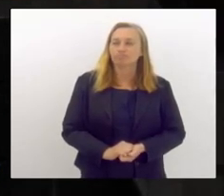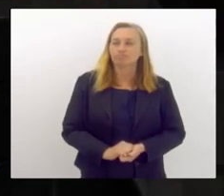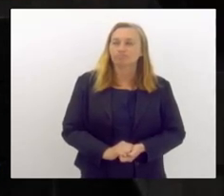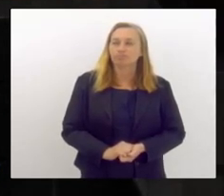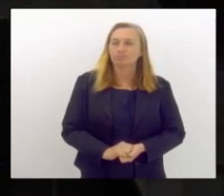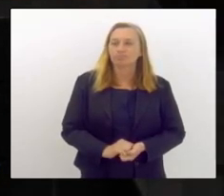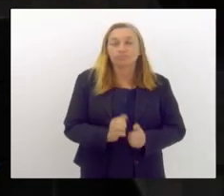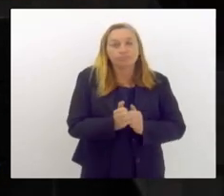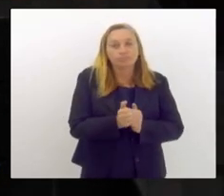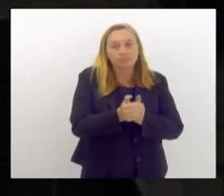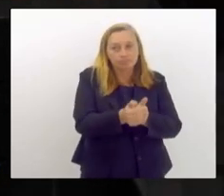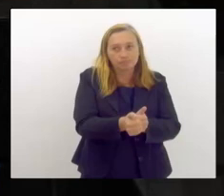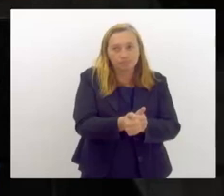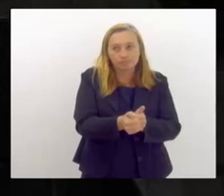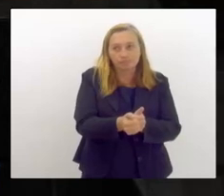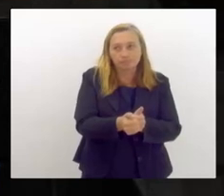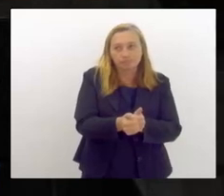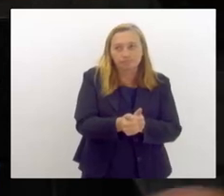sigo um site